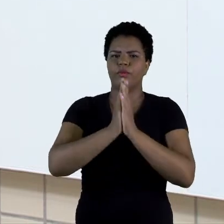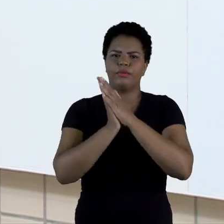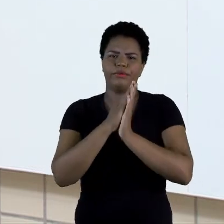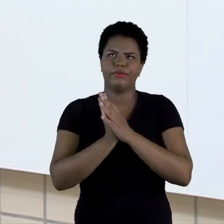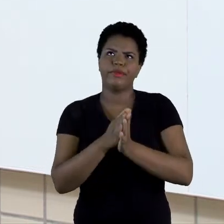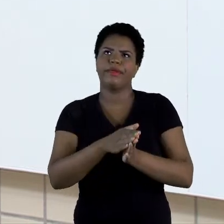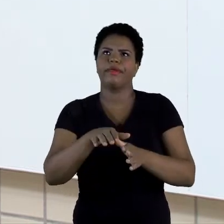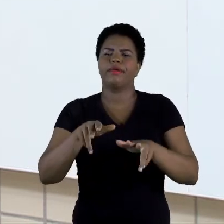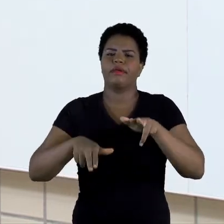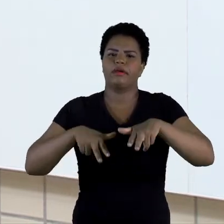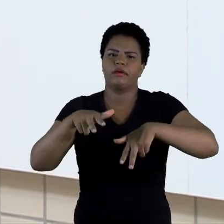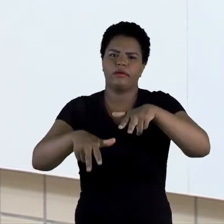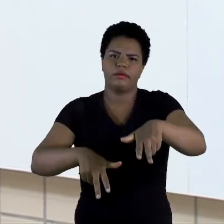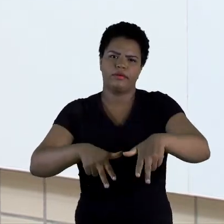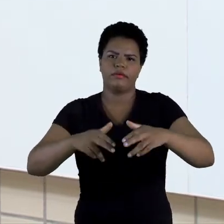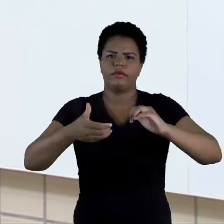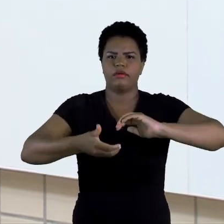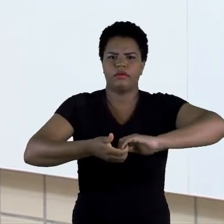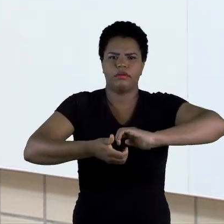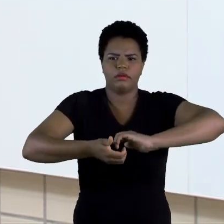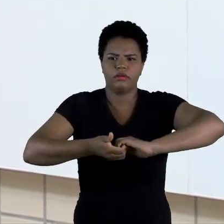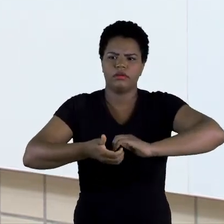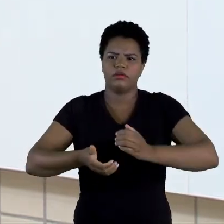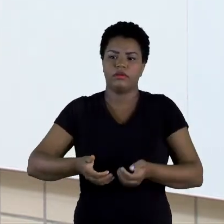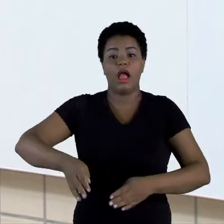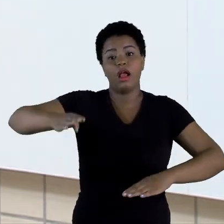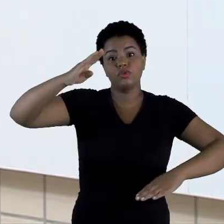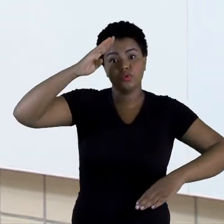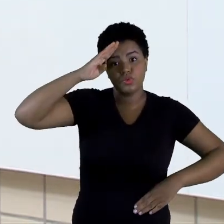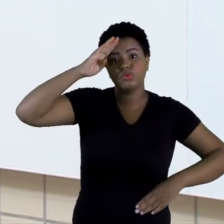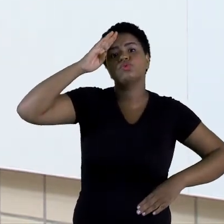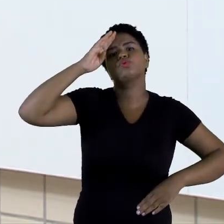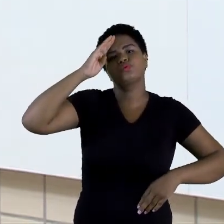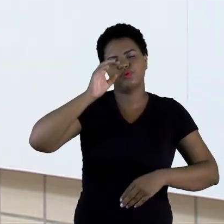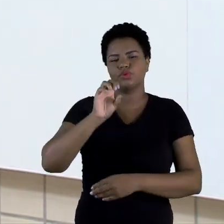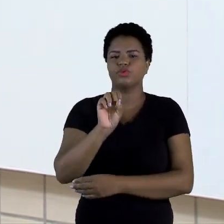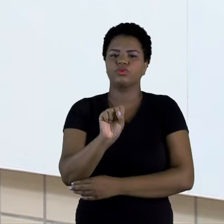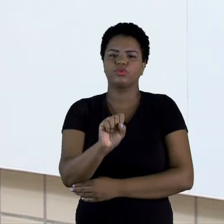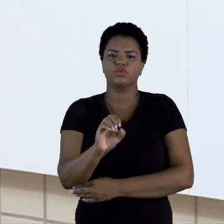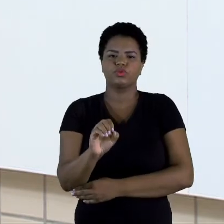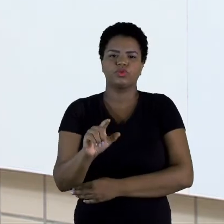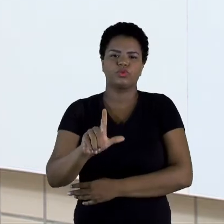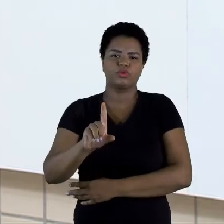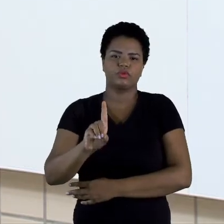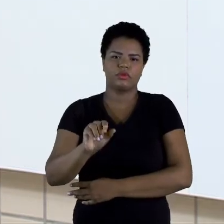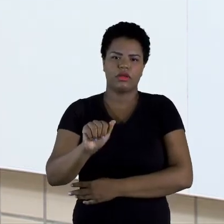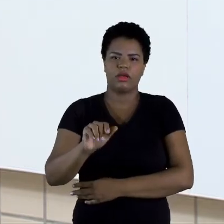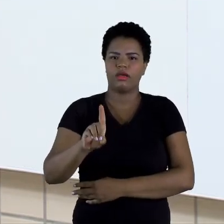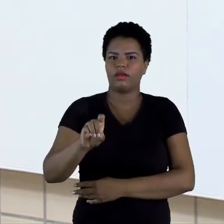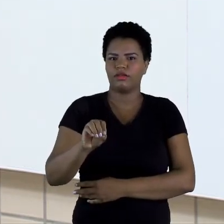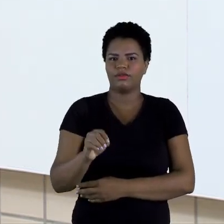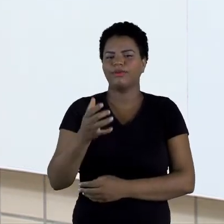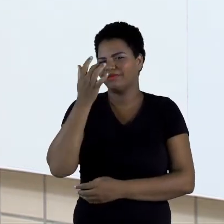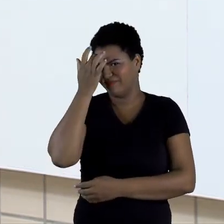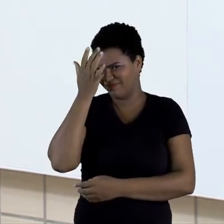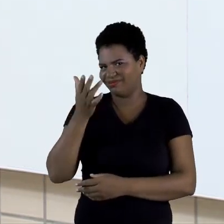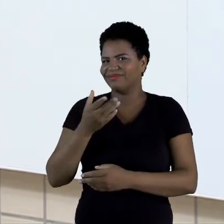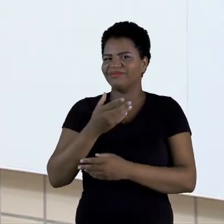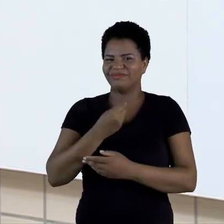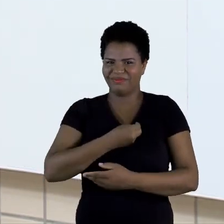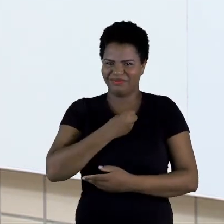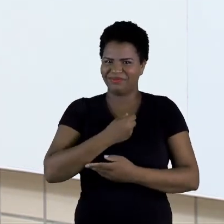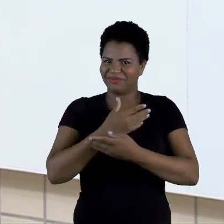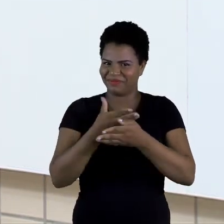camaleão, telhado, soldado. Achamos. E eu facilitei bem a vida de vocês.